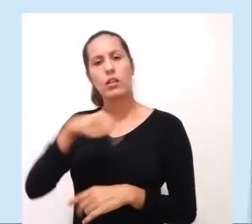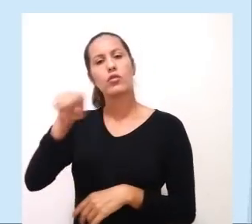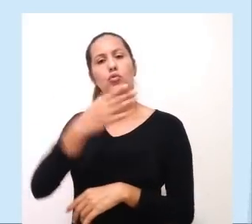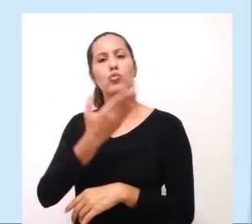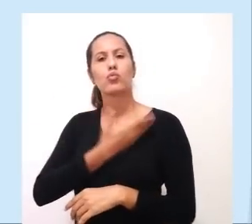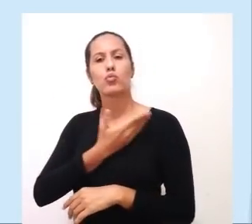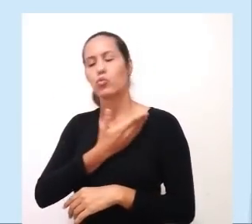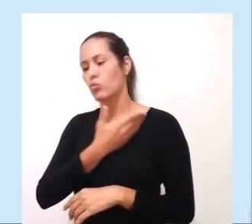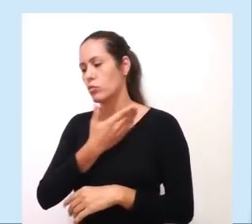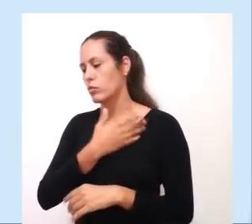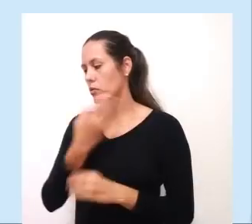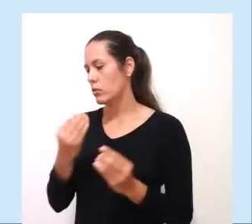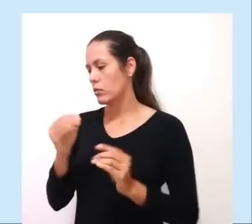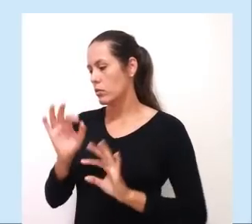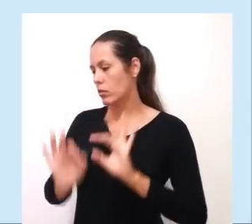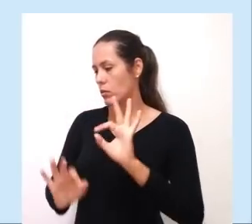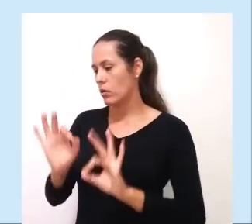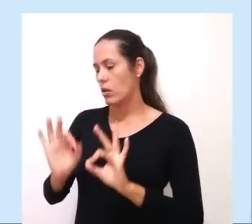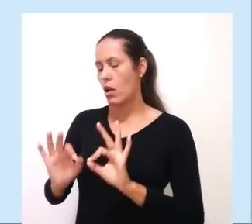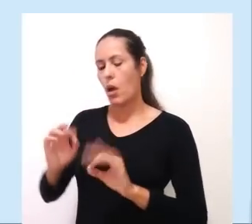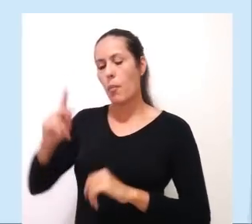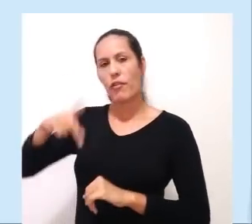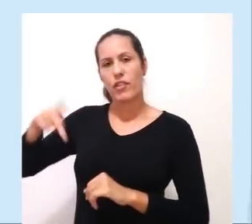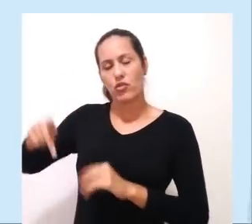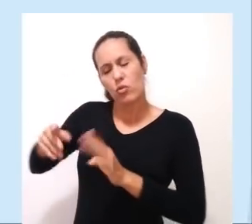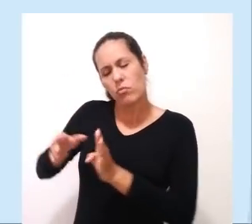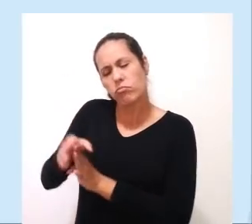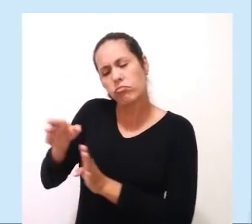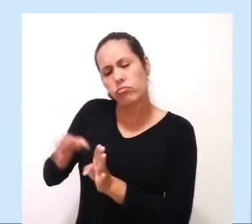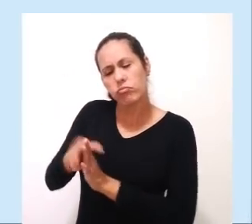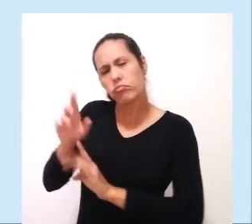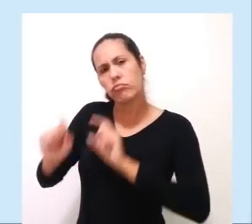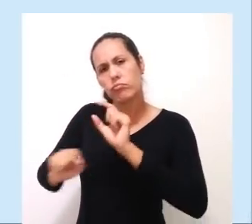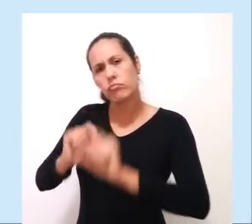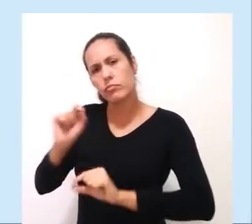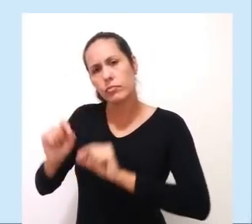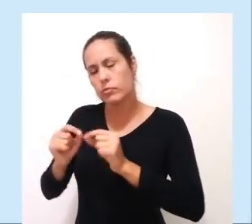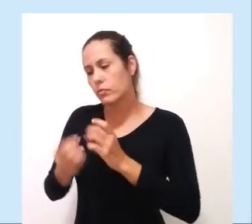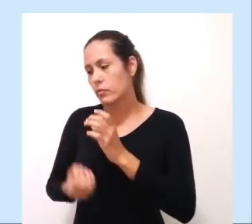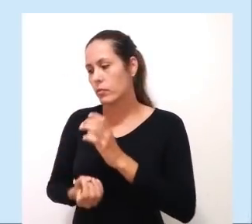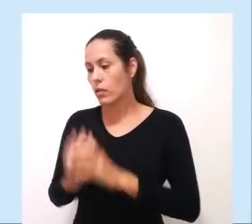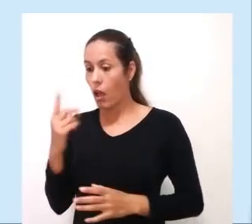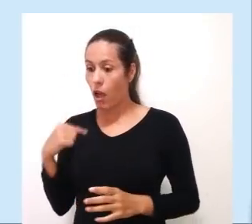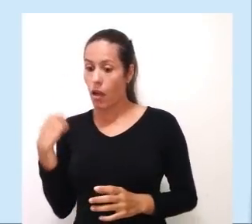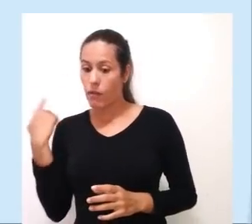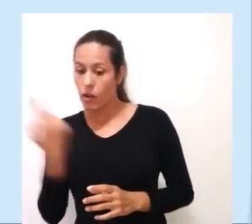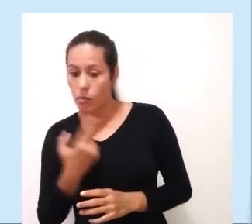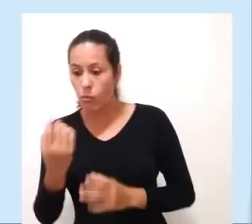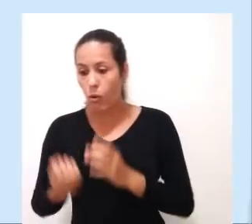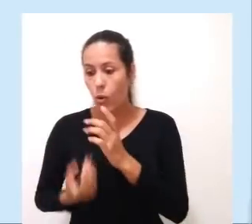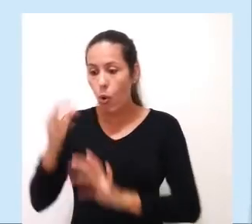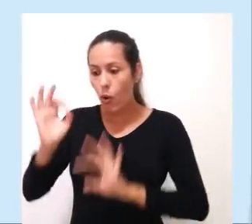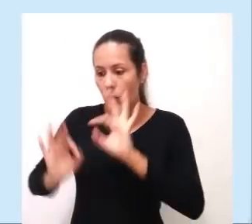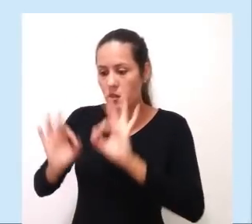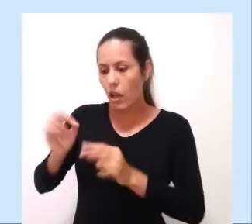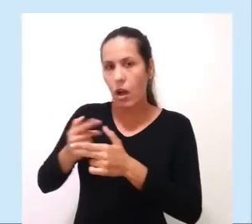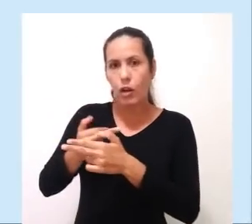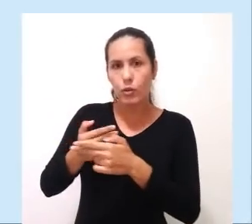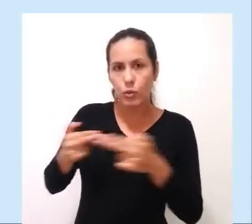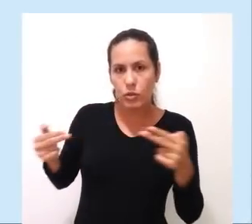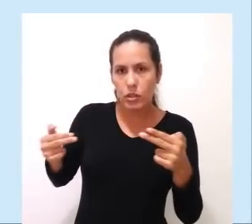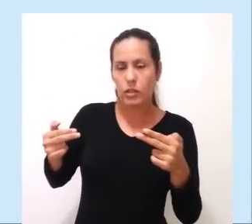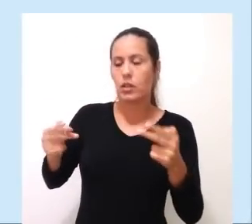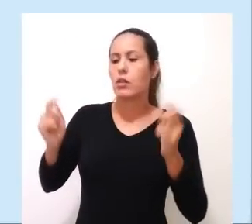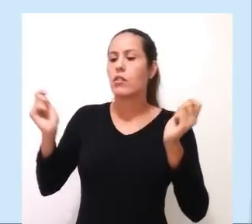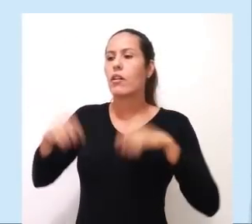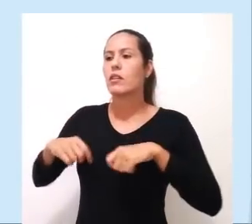vão, com a coordenação da professora, certo? De repente, vamos organizar uma notícia